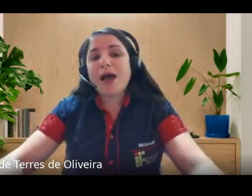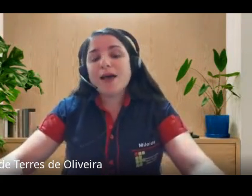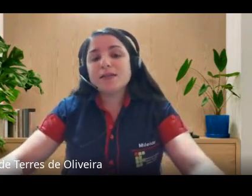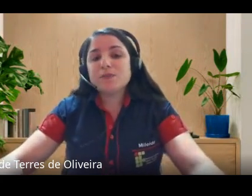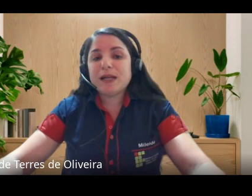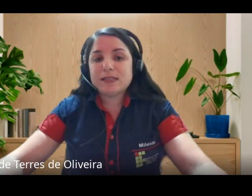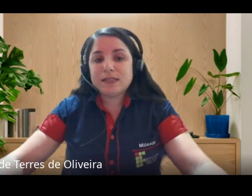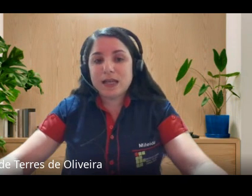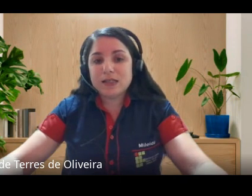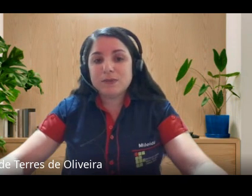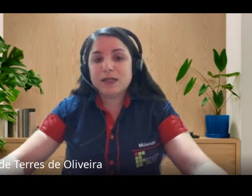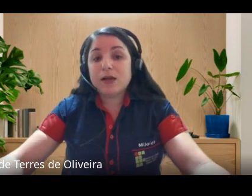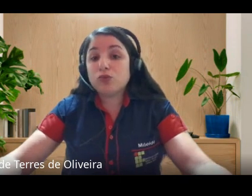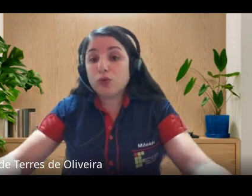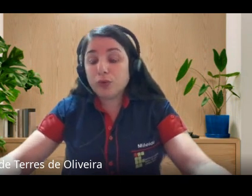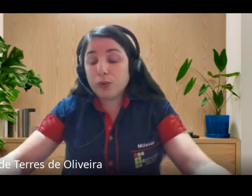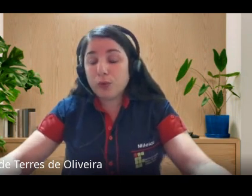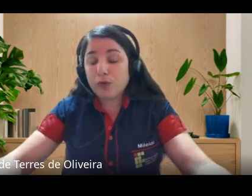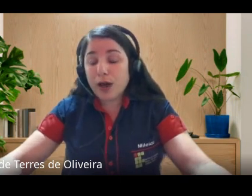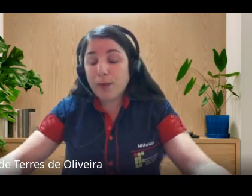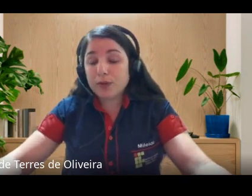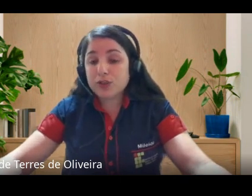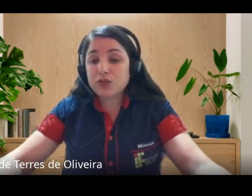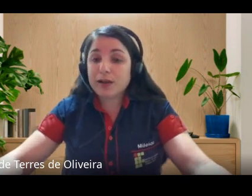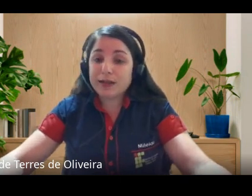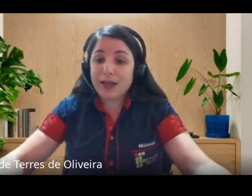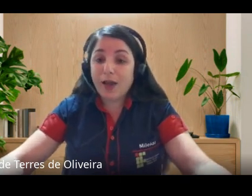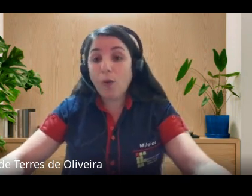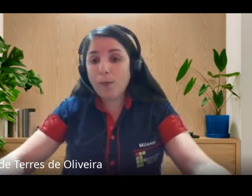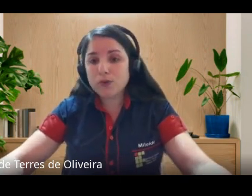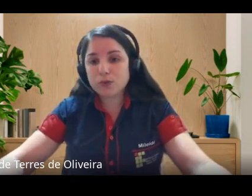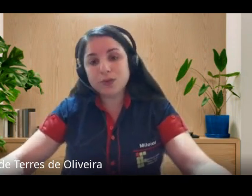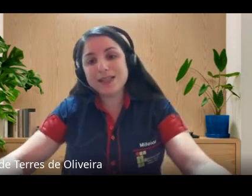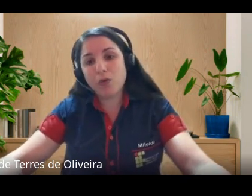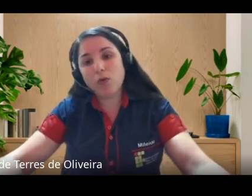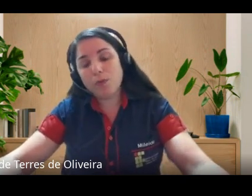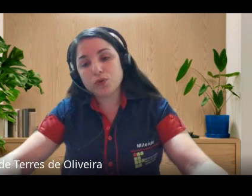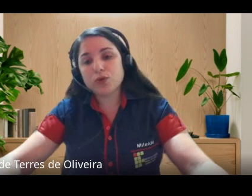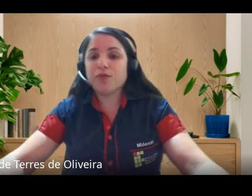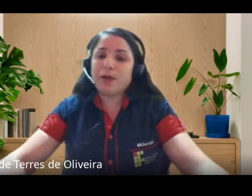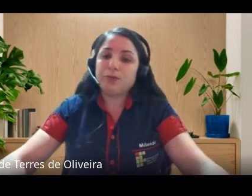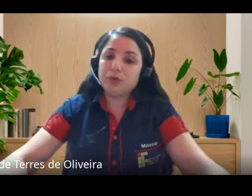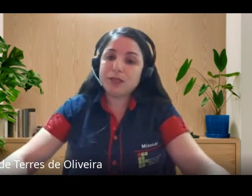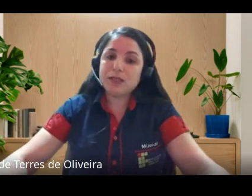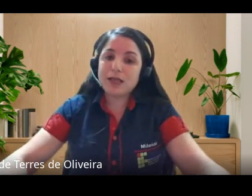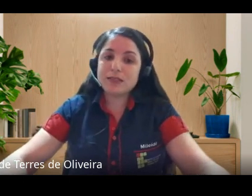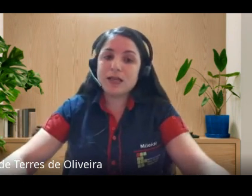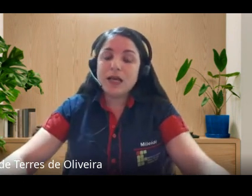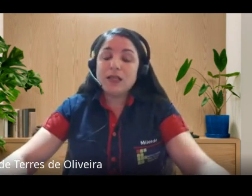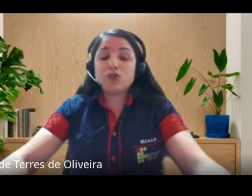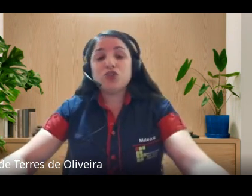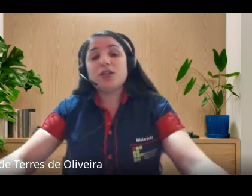duas bases pré-existentes para criar um novo vocábulo, que a gente fala que é composto, um sinal composto, que é formado por dois